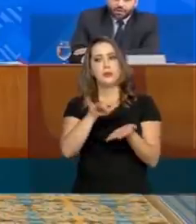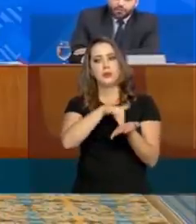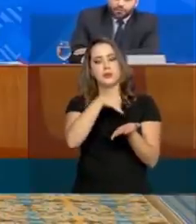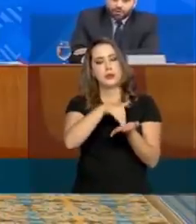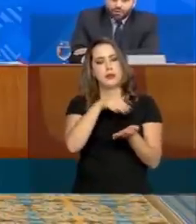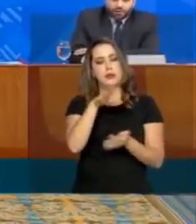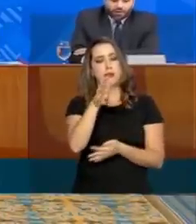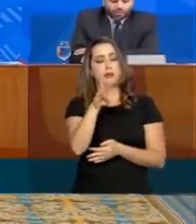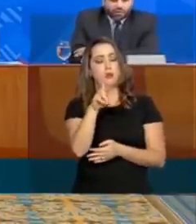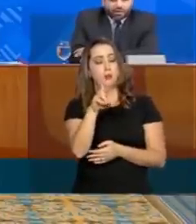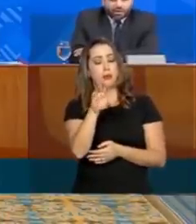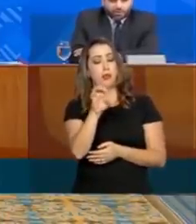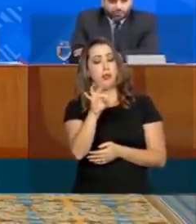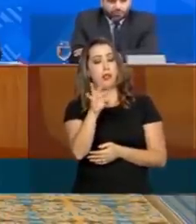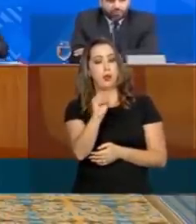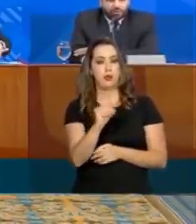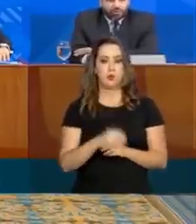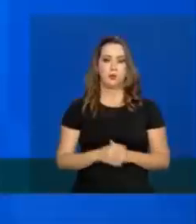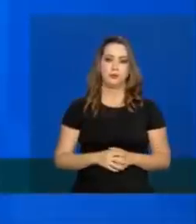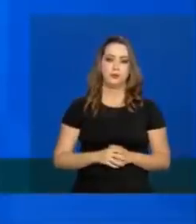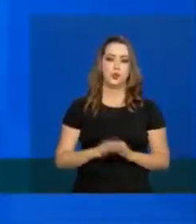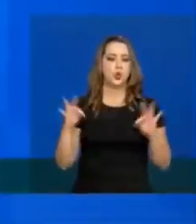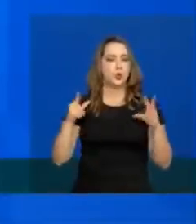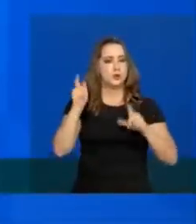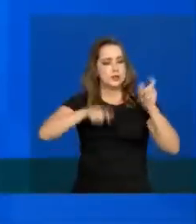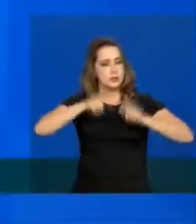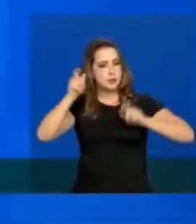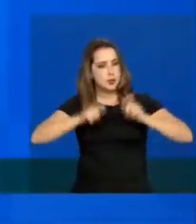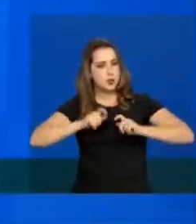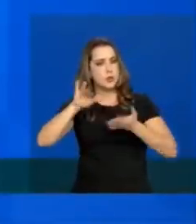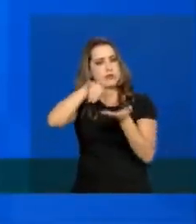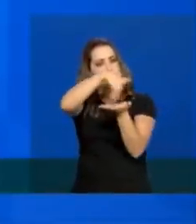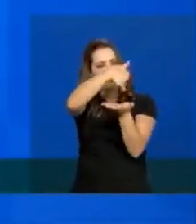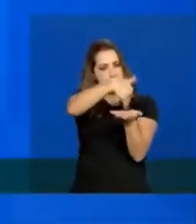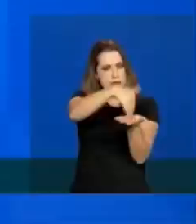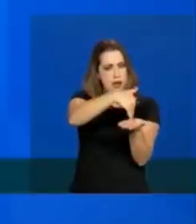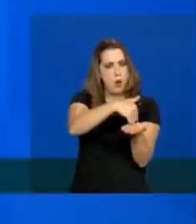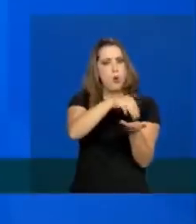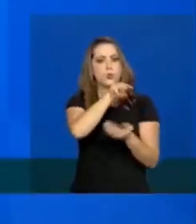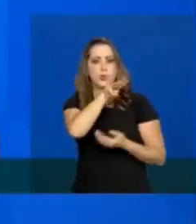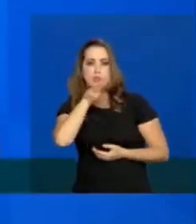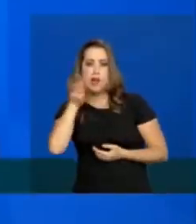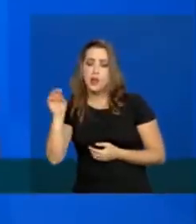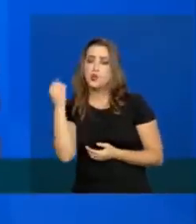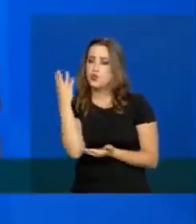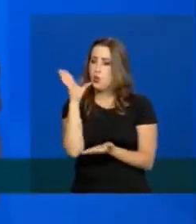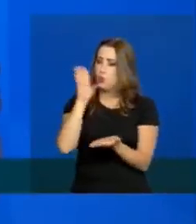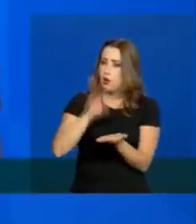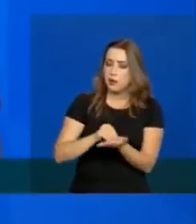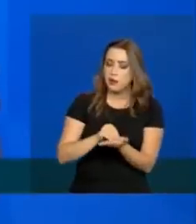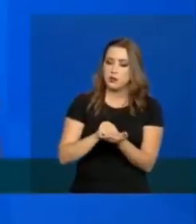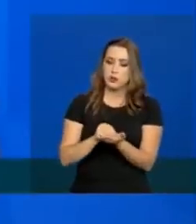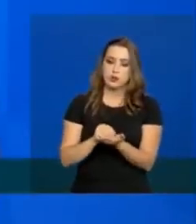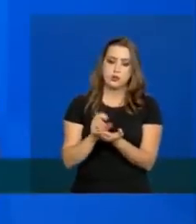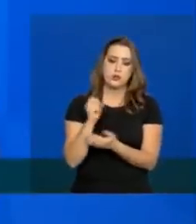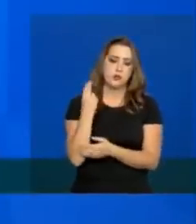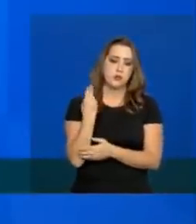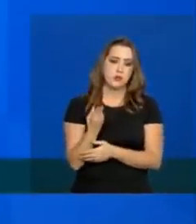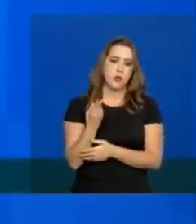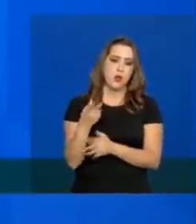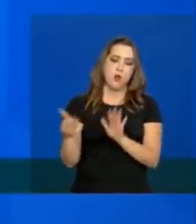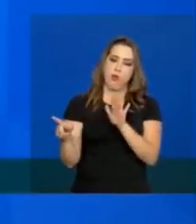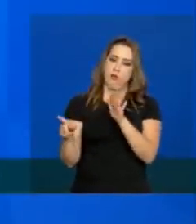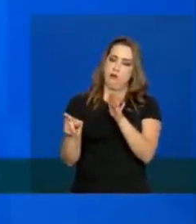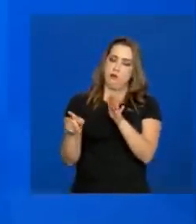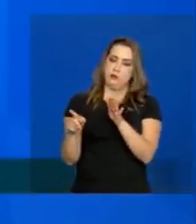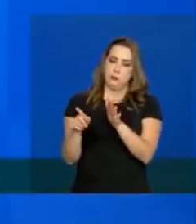Todo cidadão que fez o cadastro pelo aplicativo ou pelo site, ou mesmo foi feito a sua